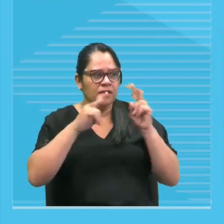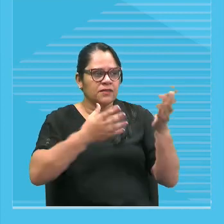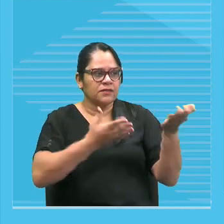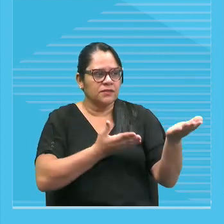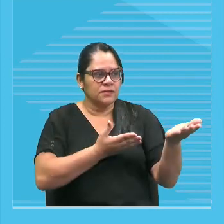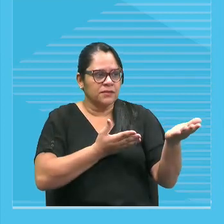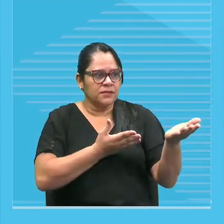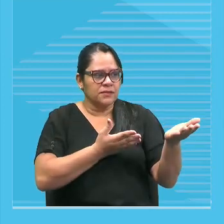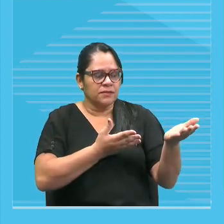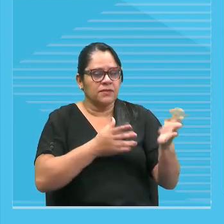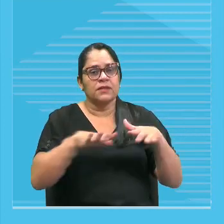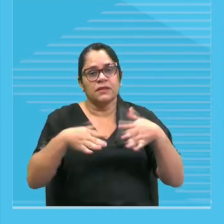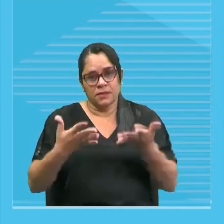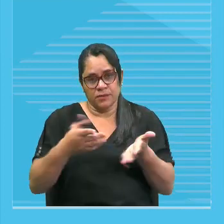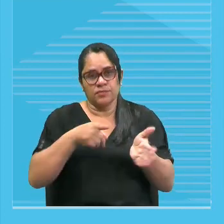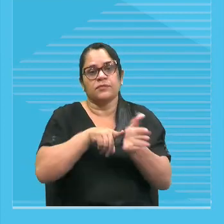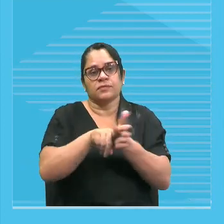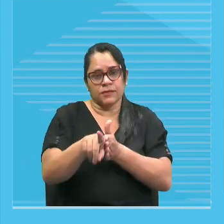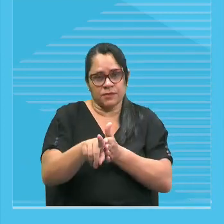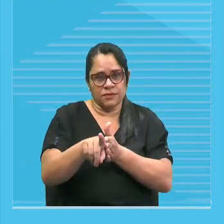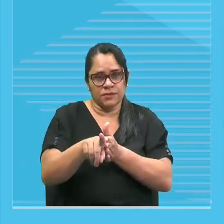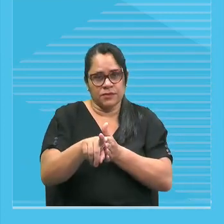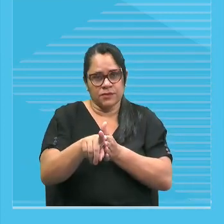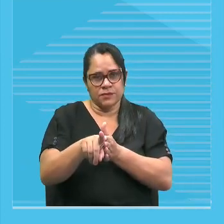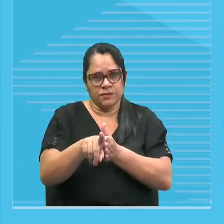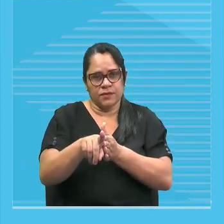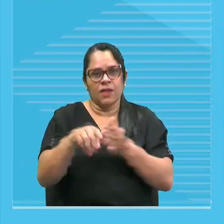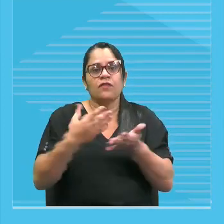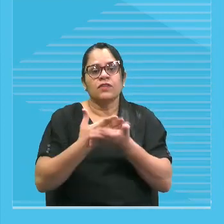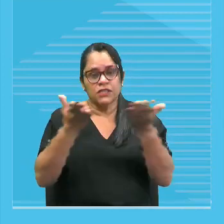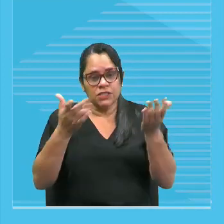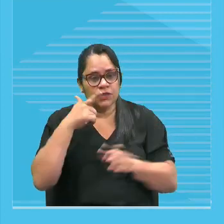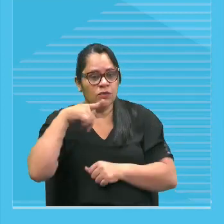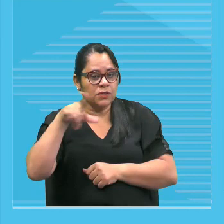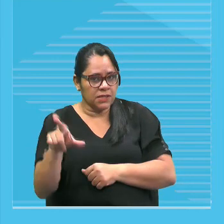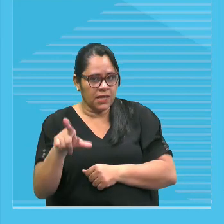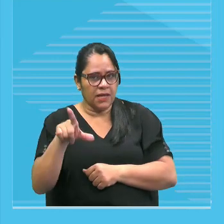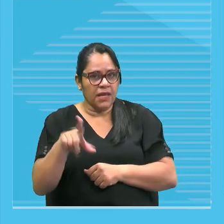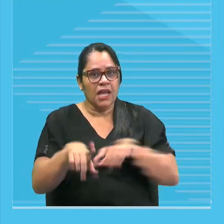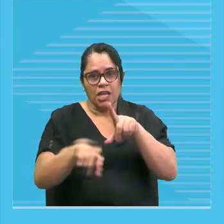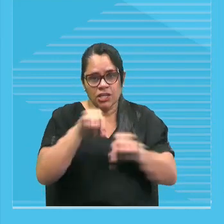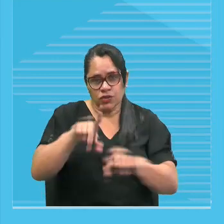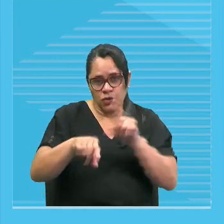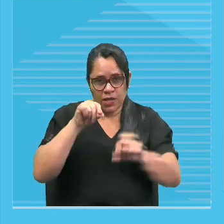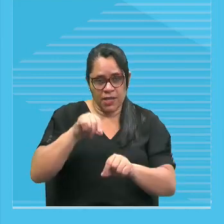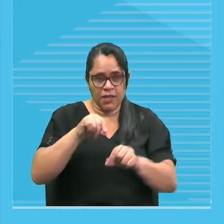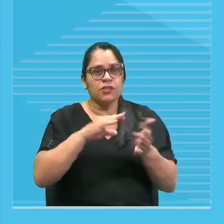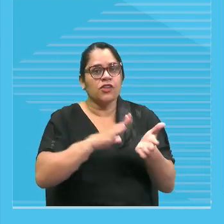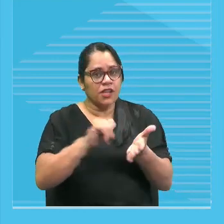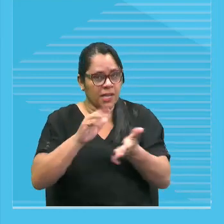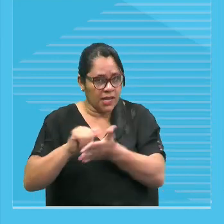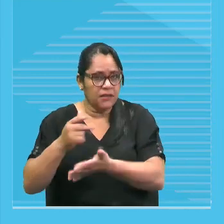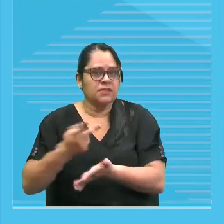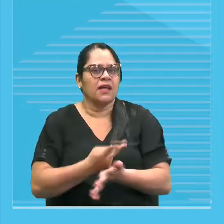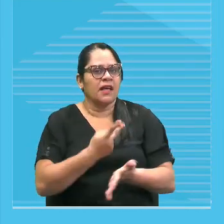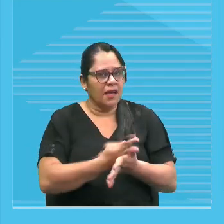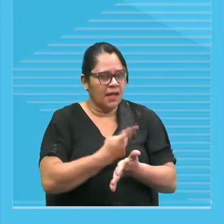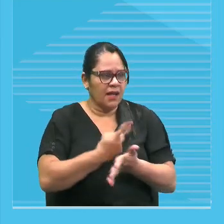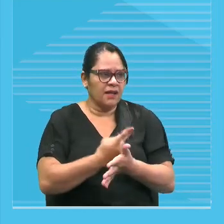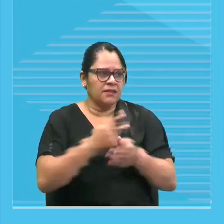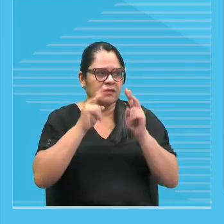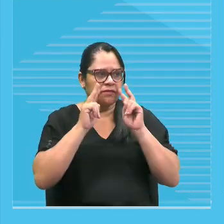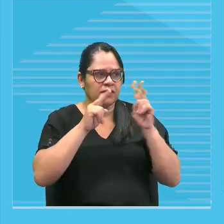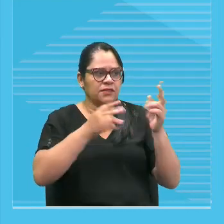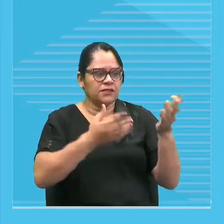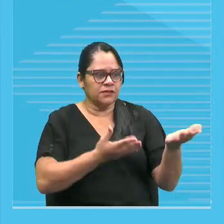isso aqui essa questão Vocês conseguem fazer por eliminação vou repetir essa questão Vocês conseguem fazer por